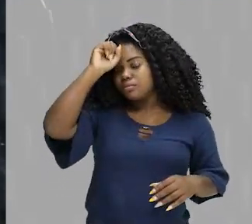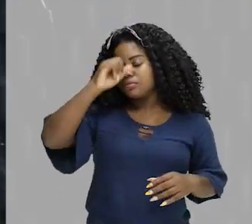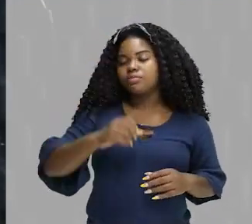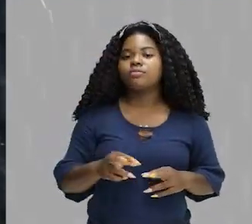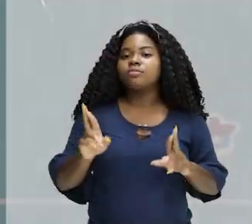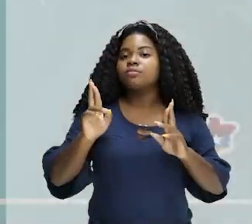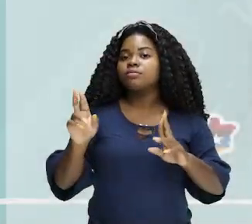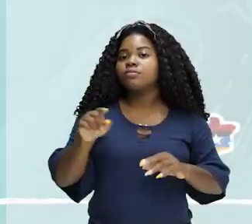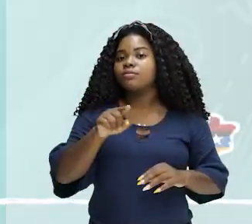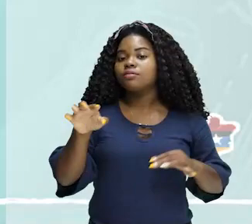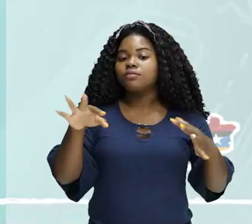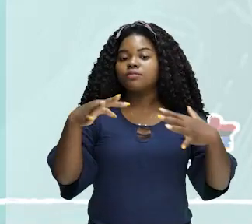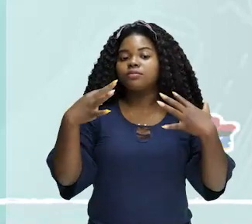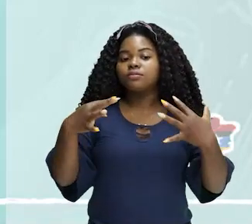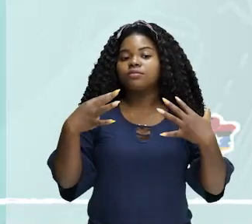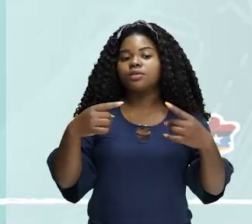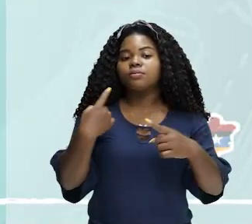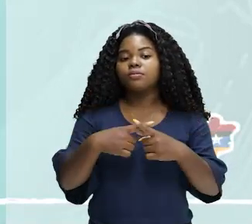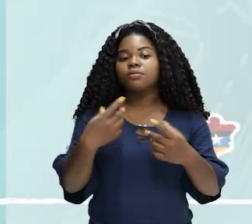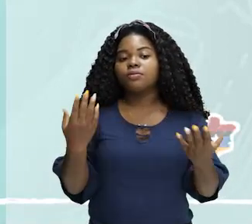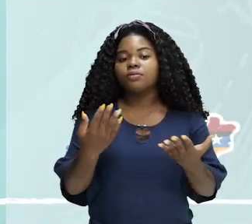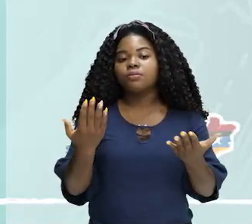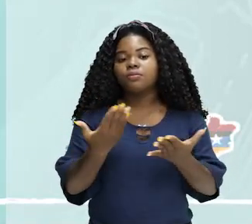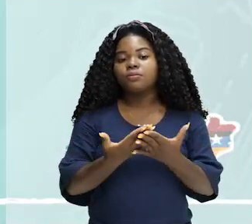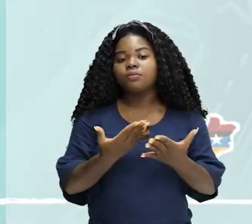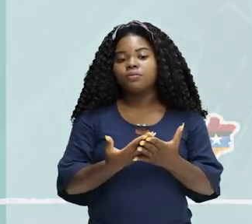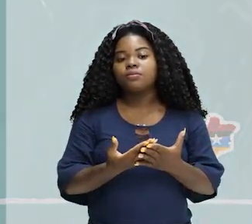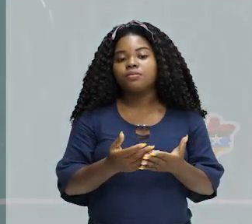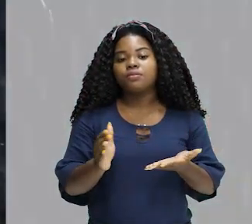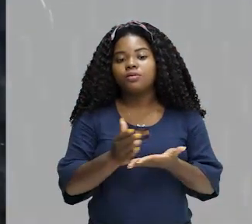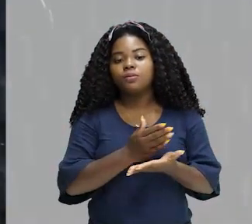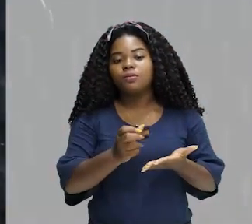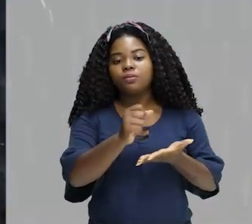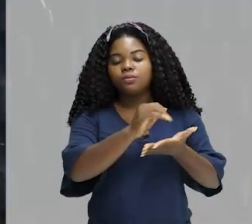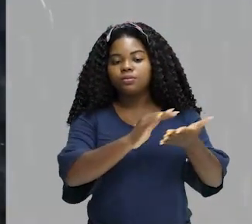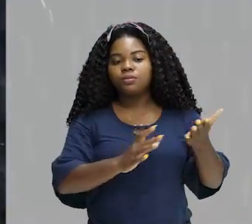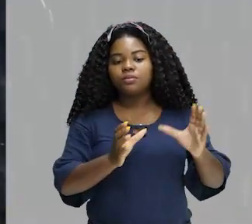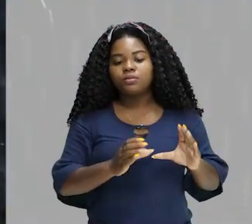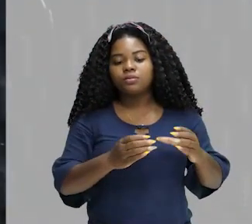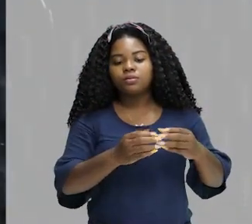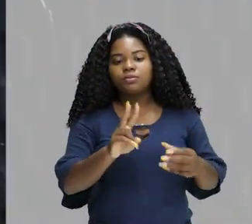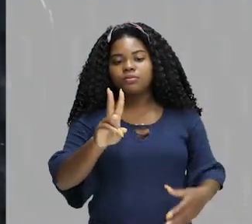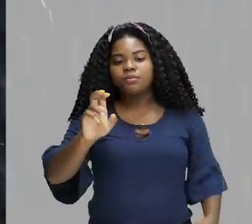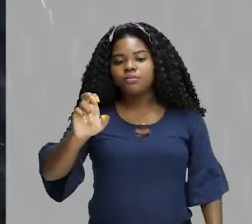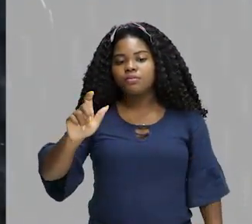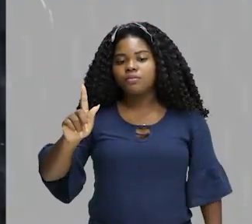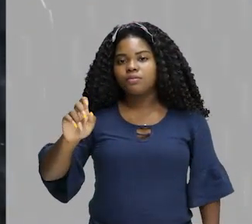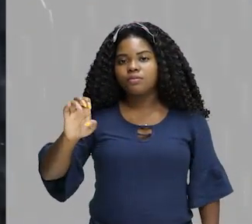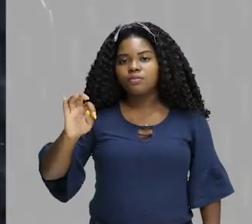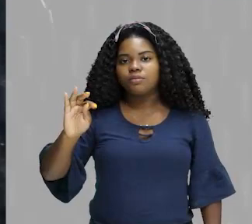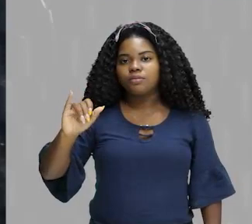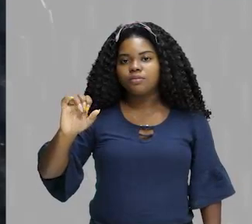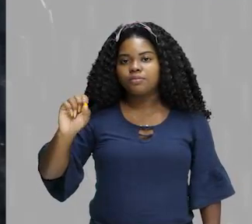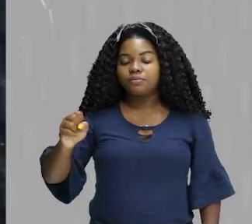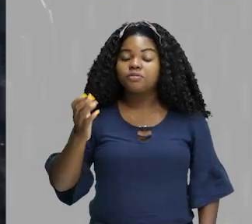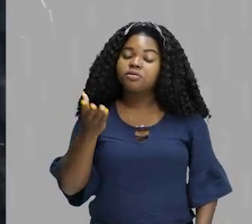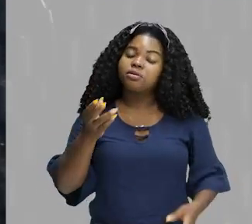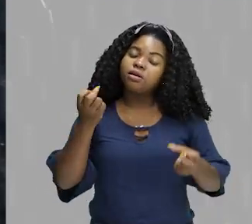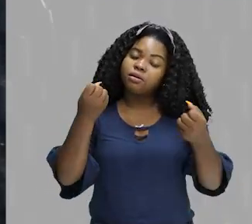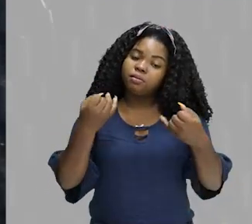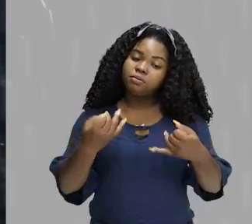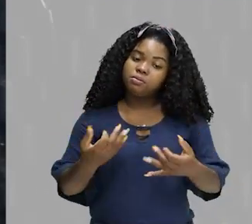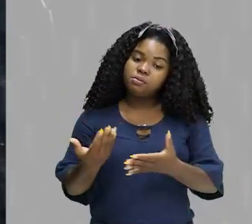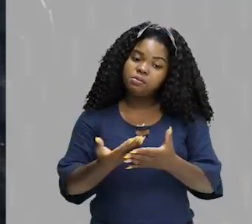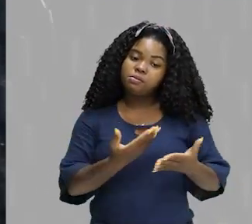agora fiquem ligados, porque agora a gente vai estudar sobre exercício, sobre os grupos dos vegetais. Nós já estudamos sobre esses grupos,